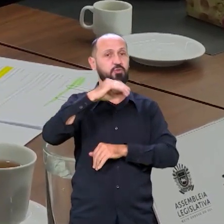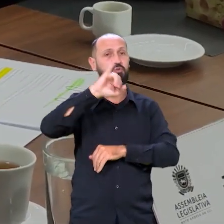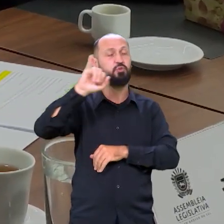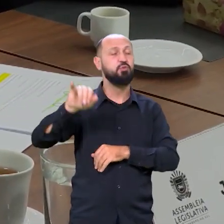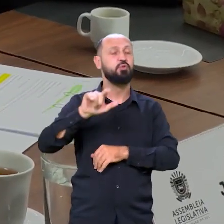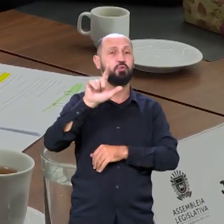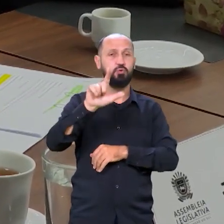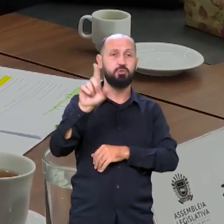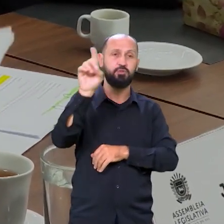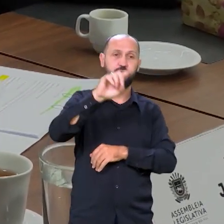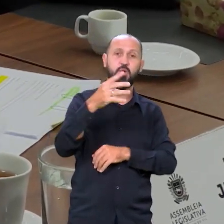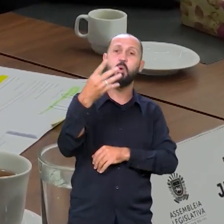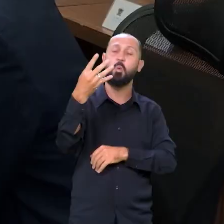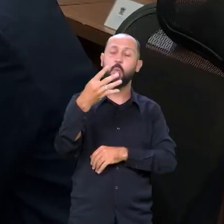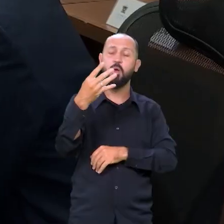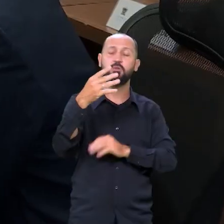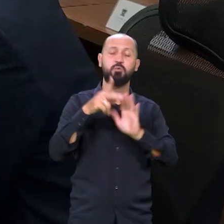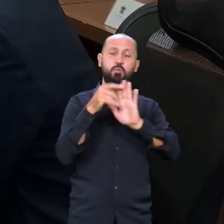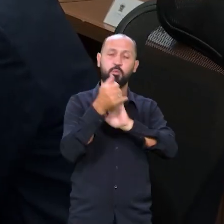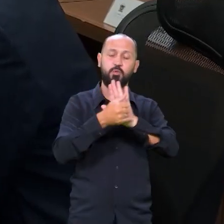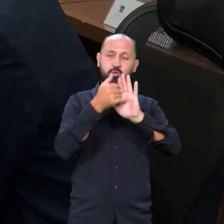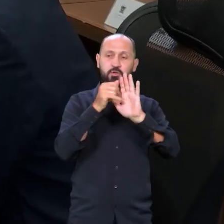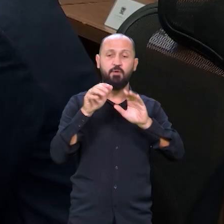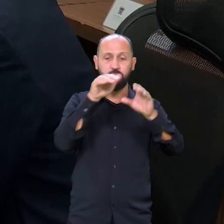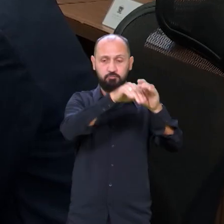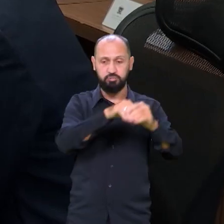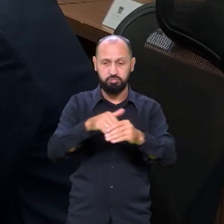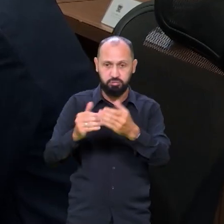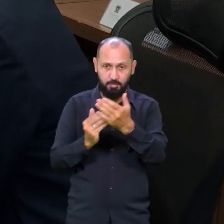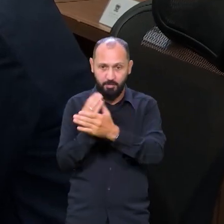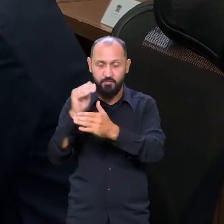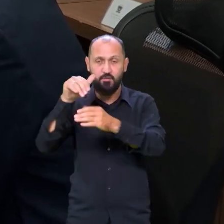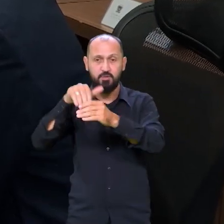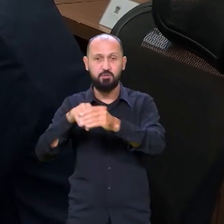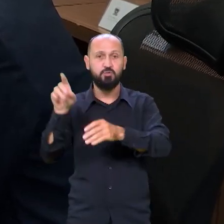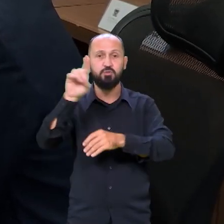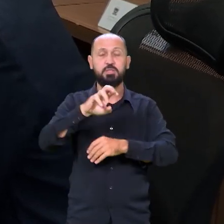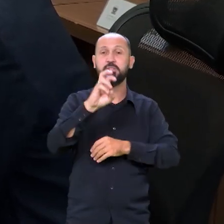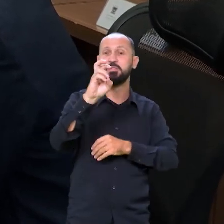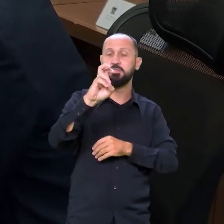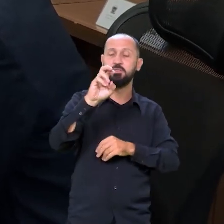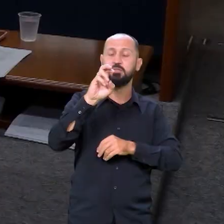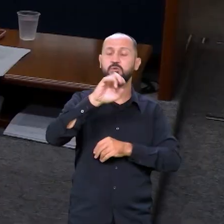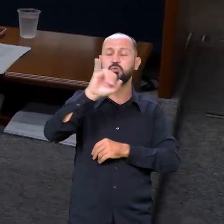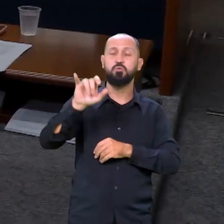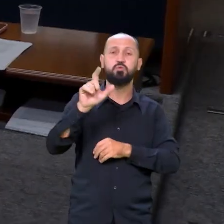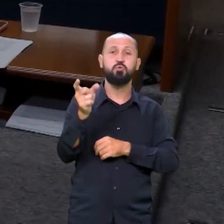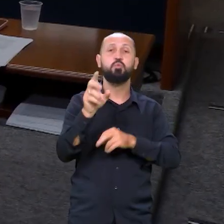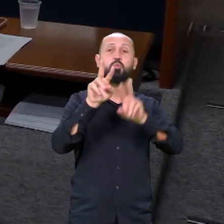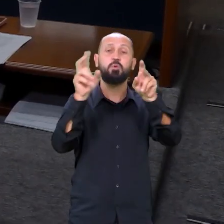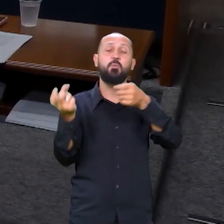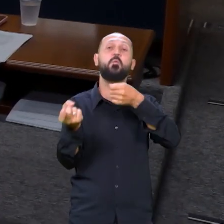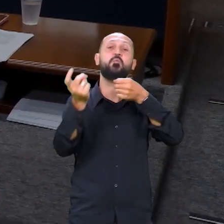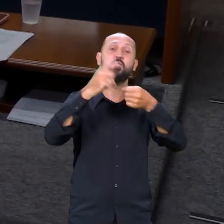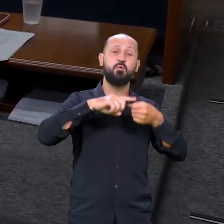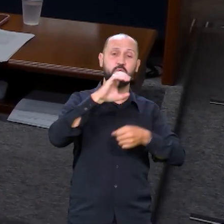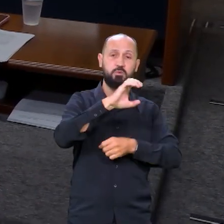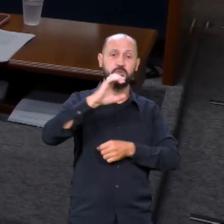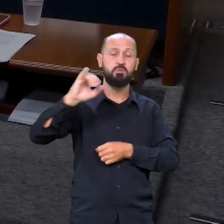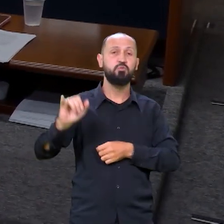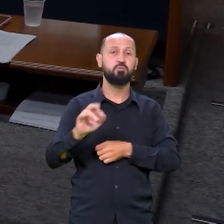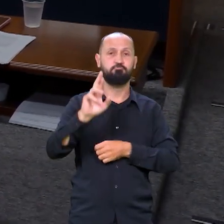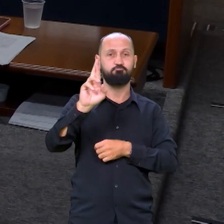ocorrer já no dia 3 de julho. Dia 4, o projeto vai a plenário para votação. Dia 5 de julho, a